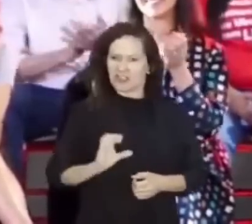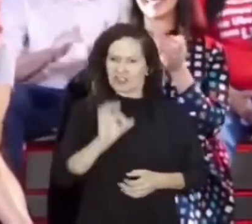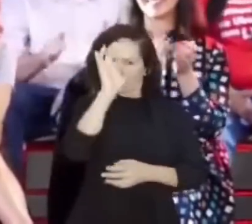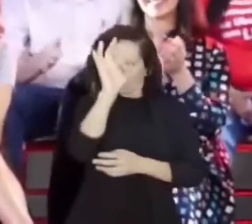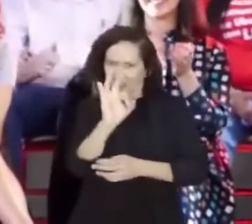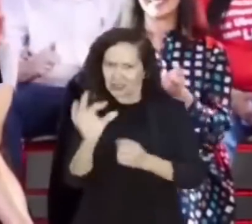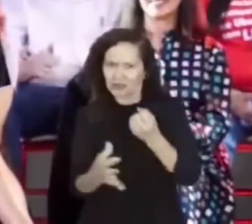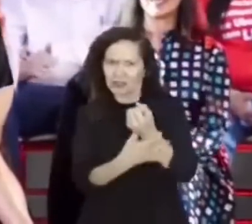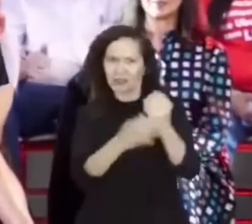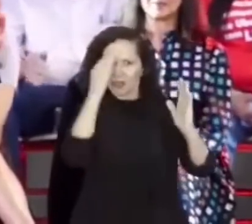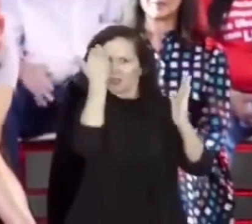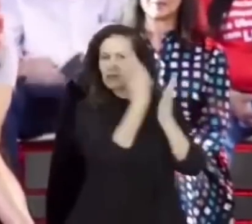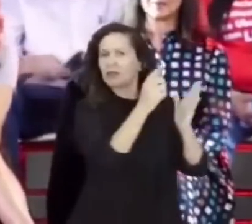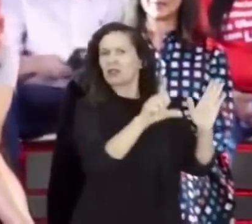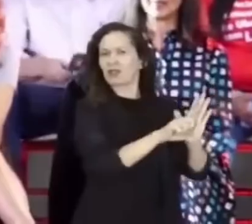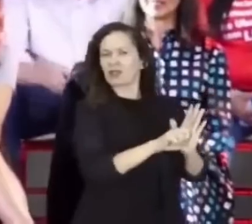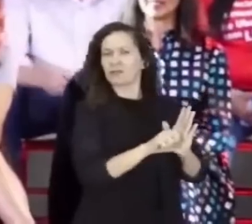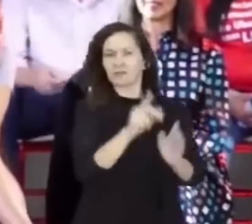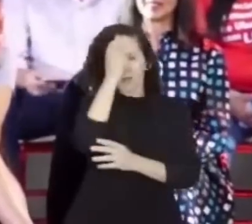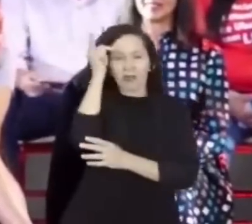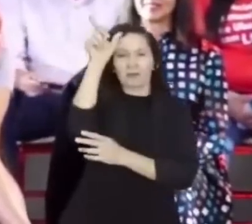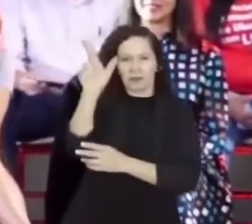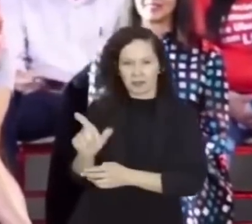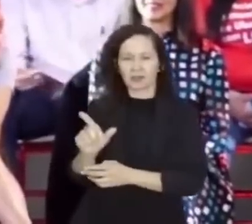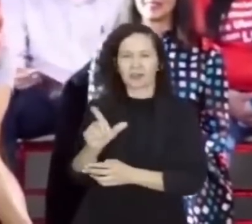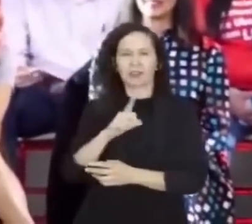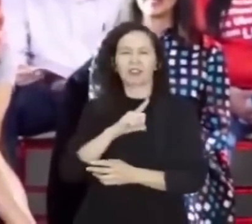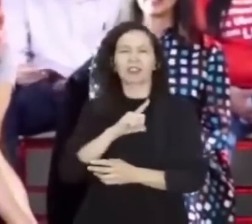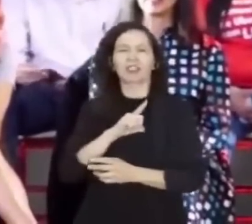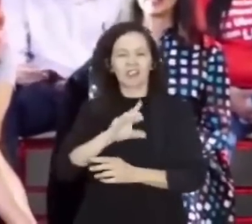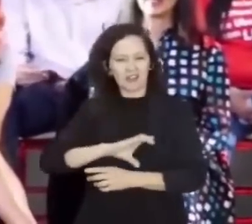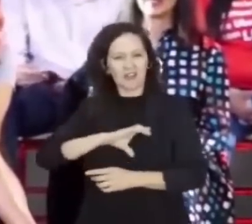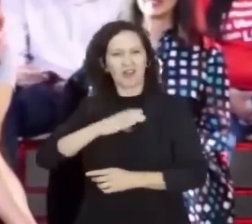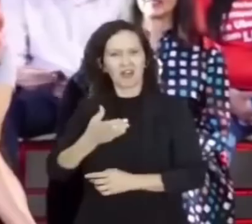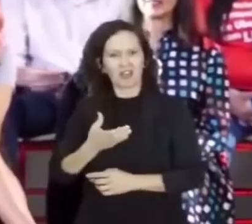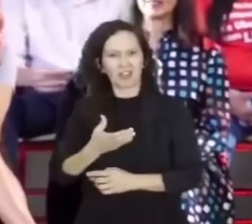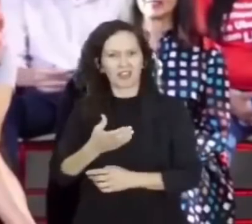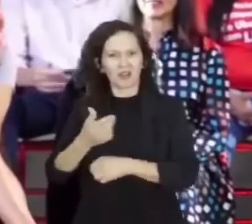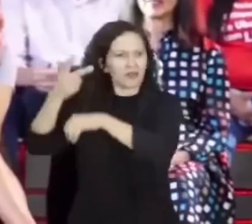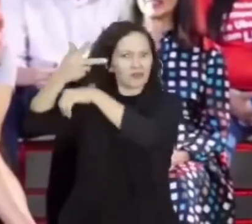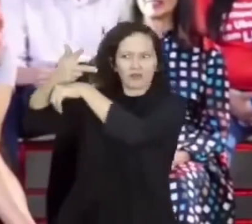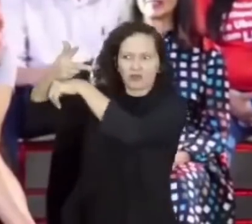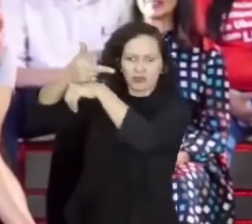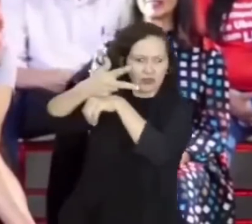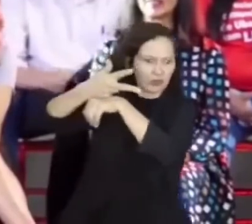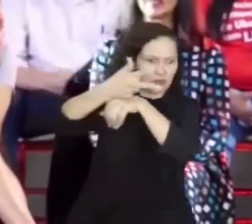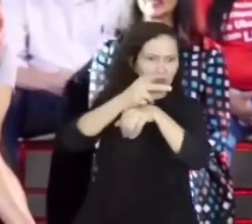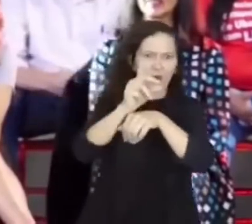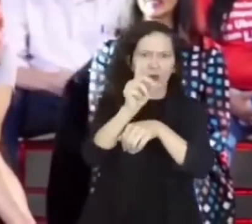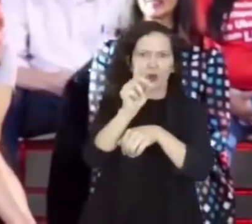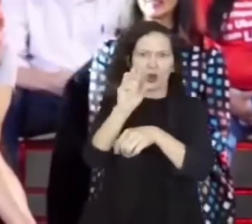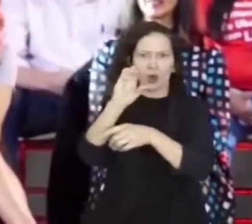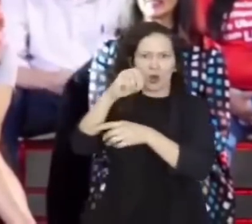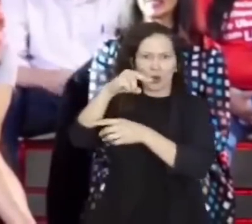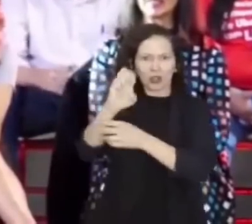A pessoa que tem coragem de colocar um drone para jogar sujeira, e já não se